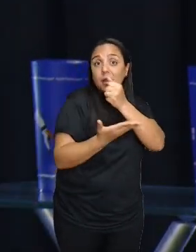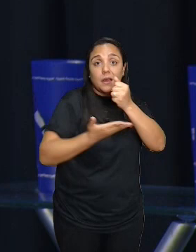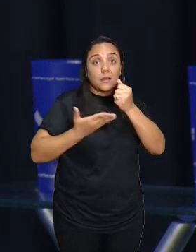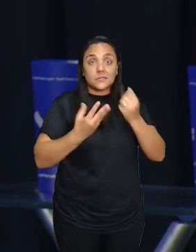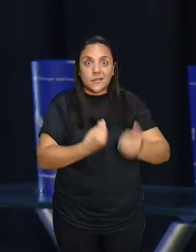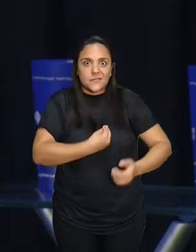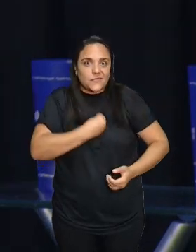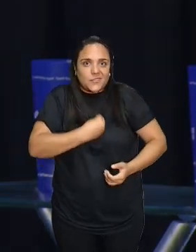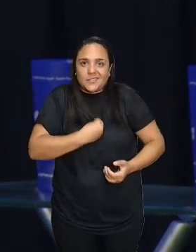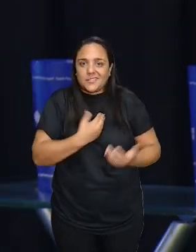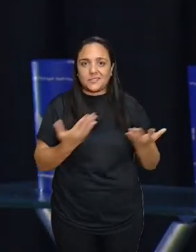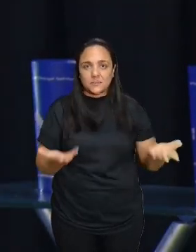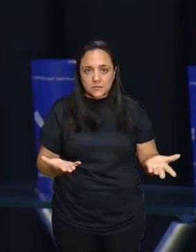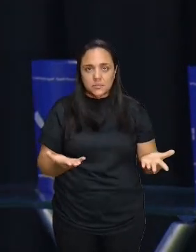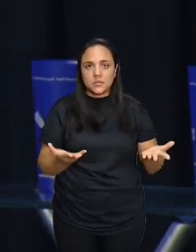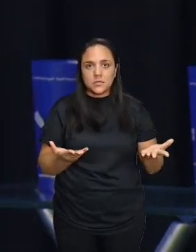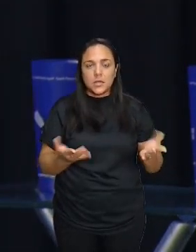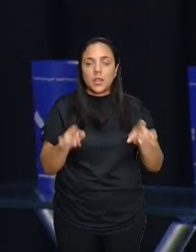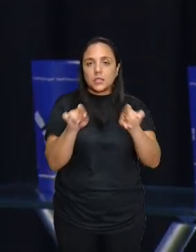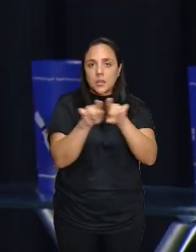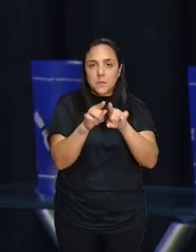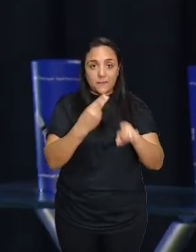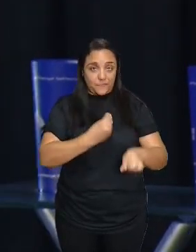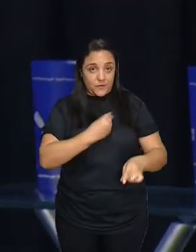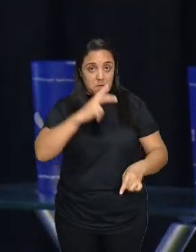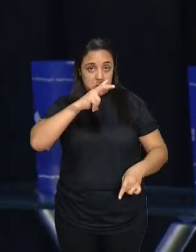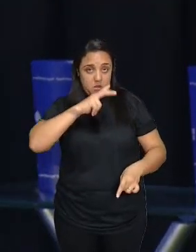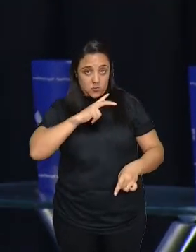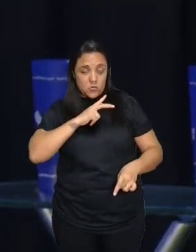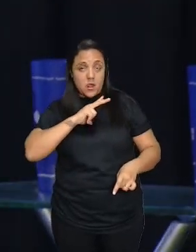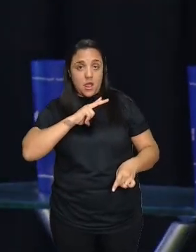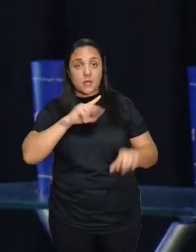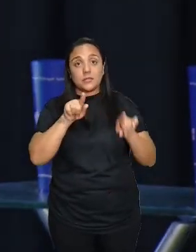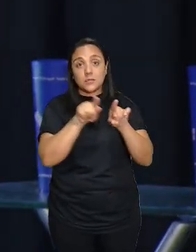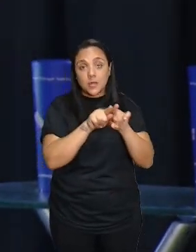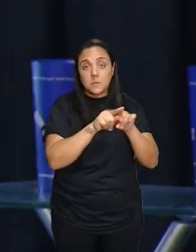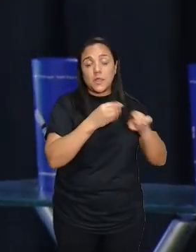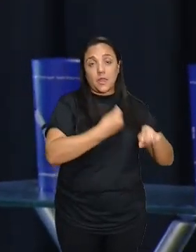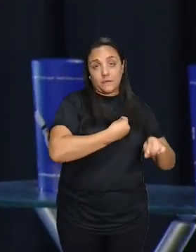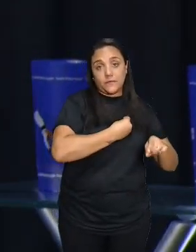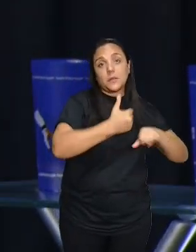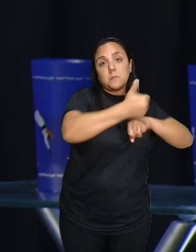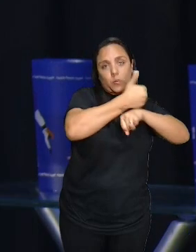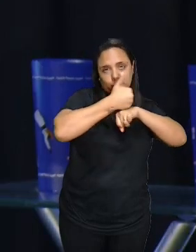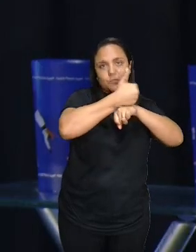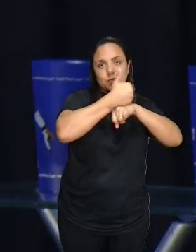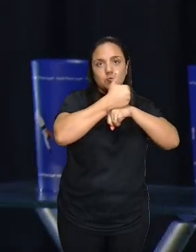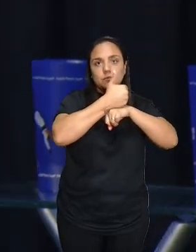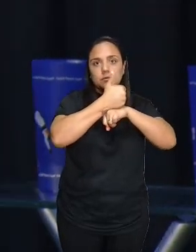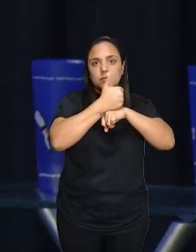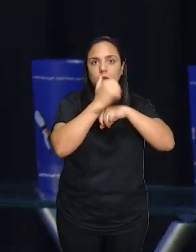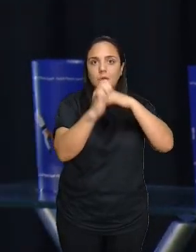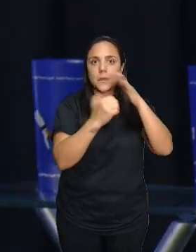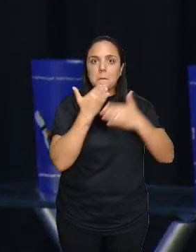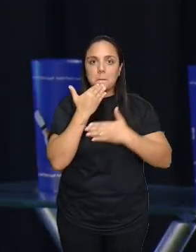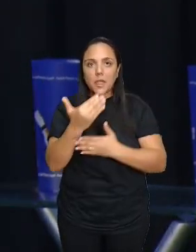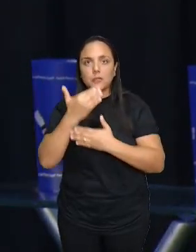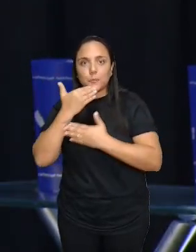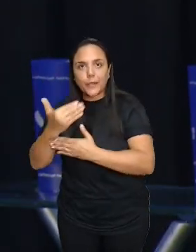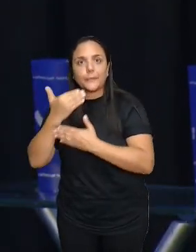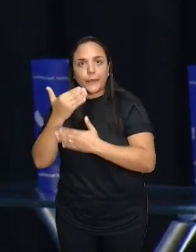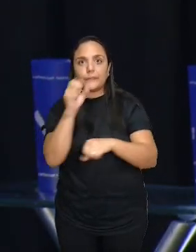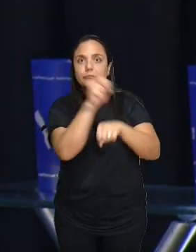sobrevivência, como eu falei, tanto na vida pessoal como na profissional, e as empresas estão pedindo, estão precisando, logicamente. A gente sabe